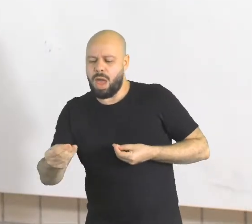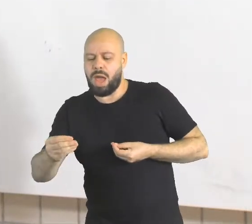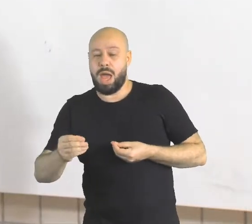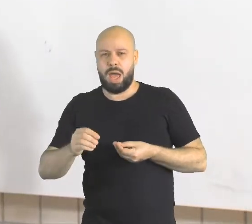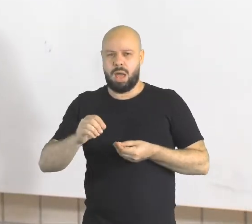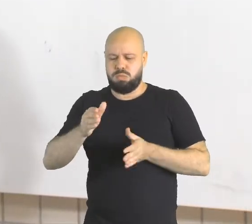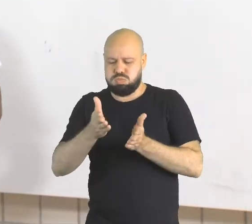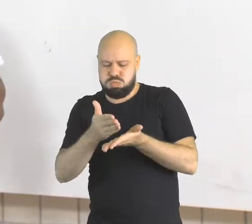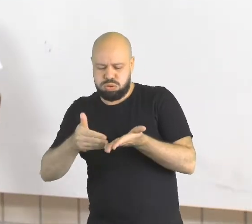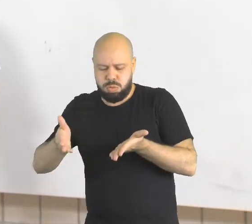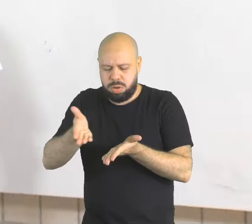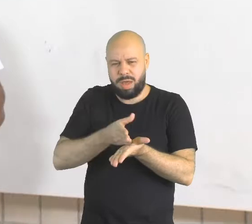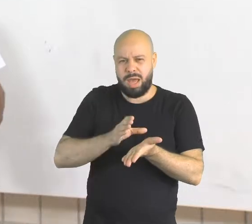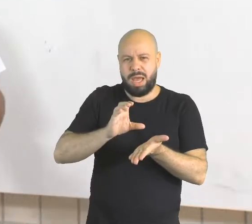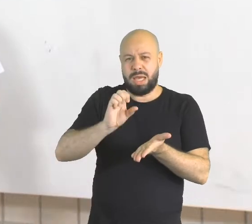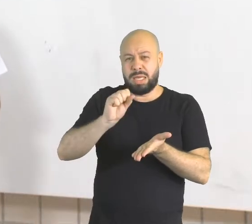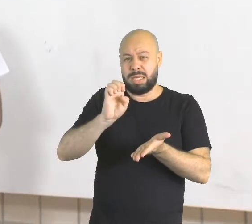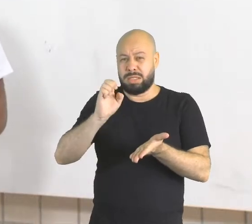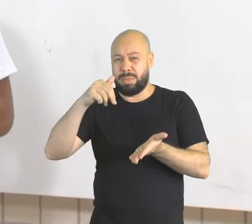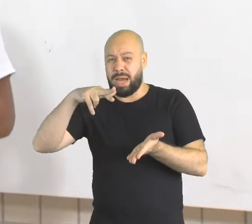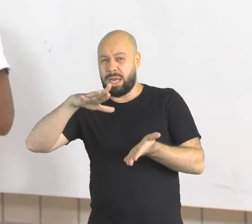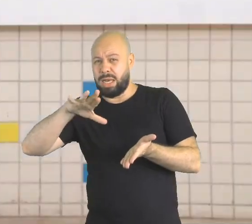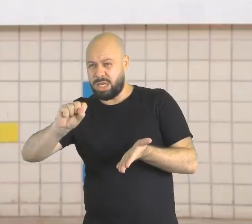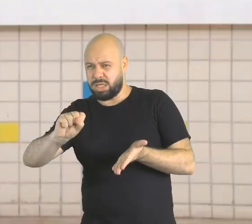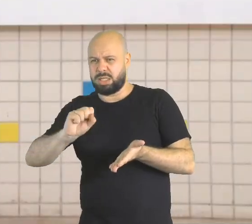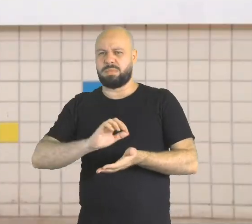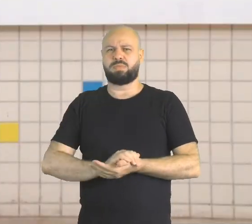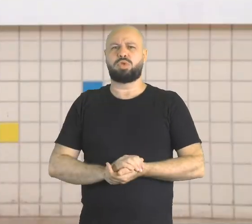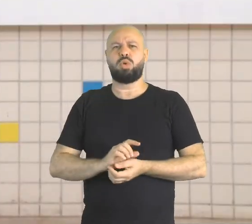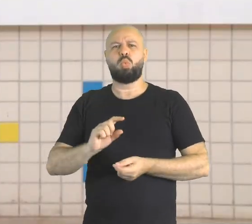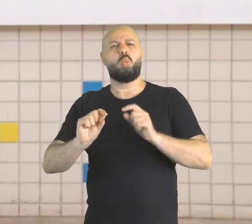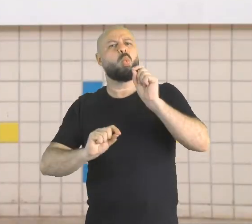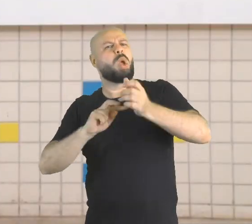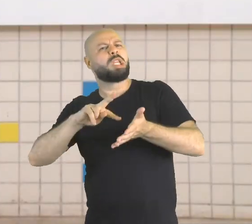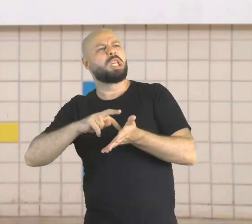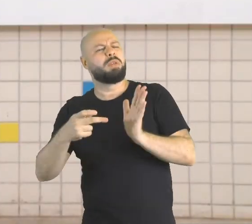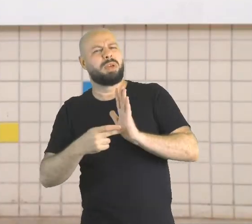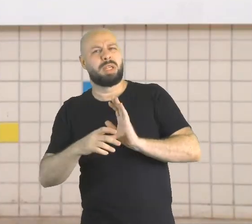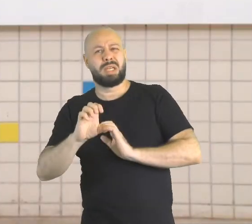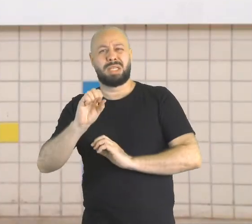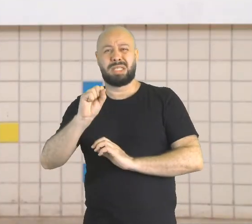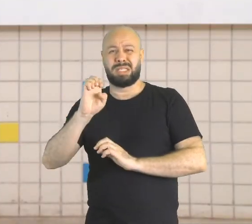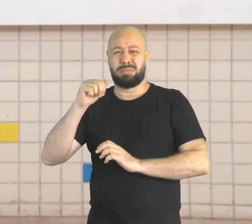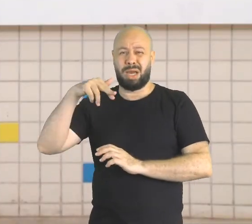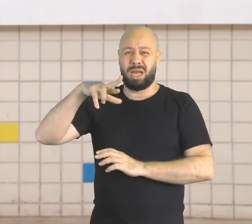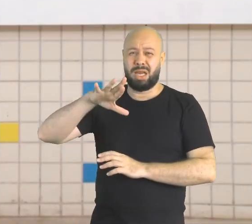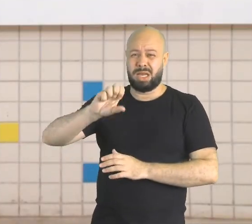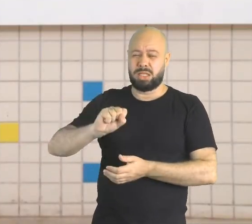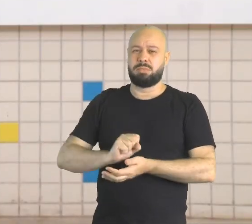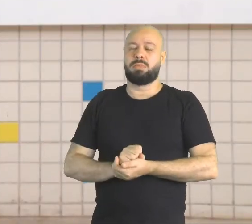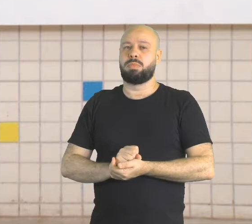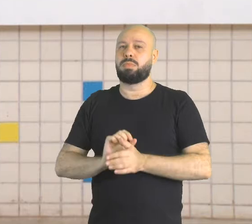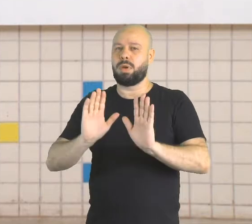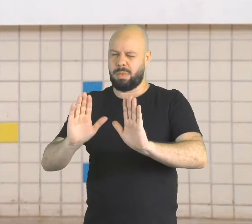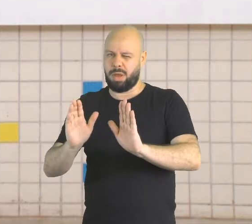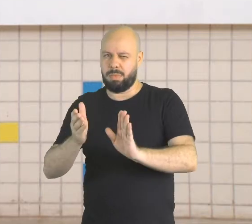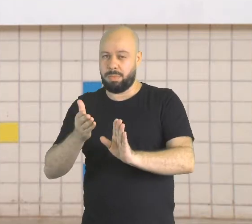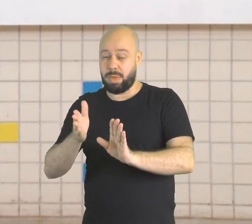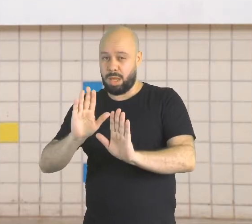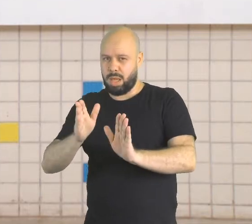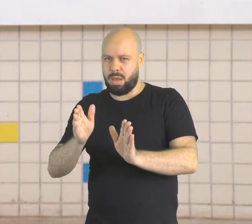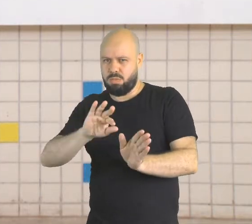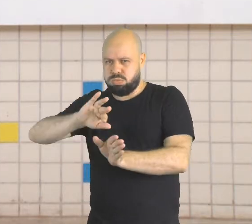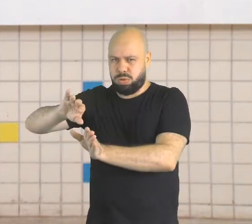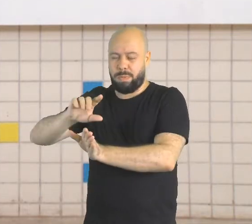sesmarias. Professor, o que seria essas sesmarias? Lembrando, gente, que essas capitanias hereditárias, né, foi o que mais tarde